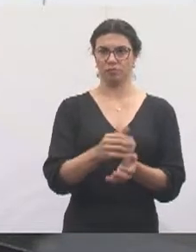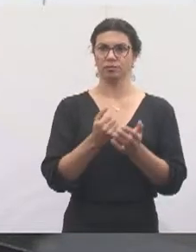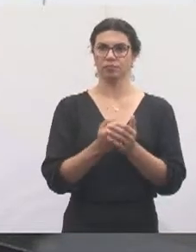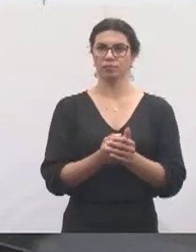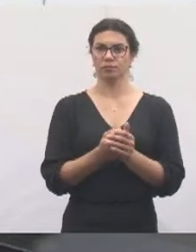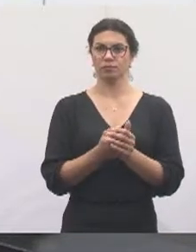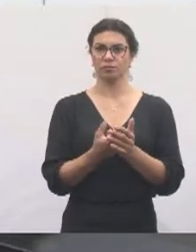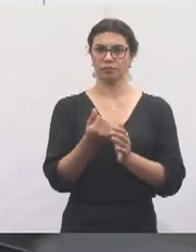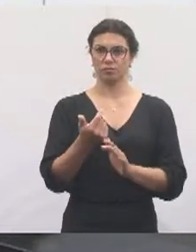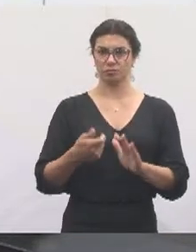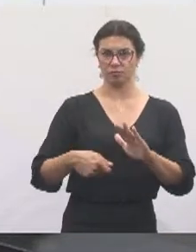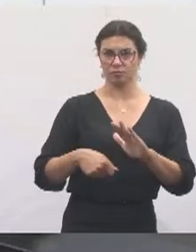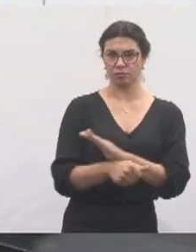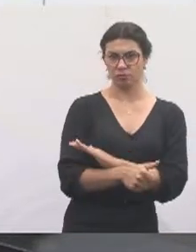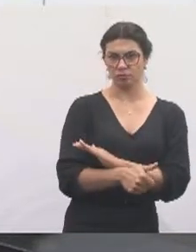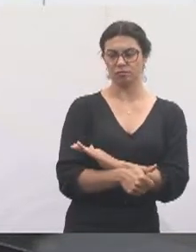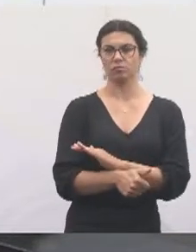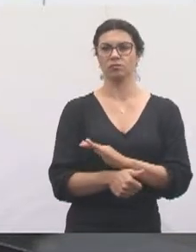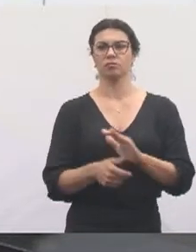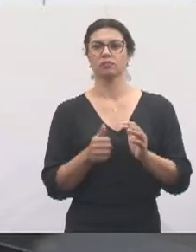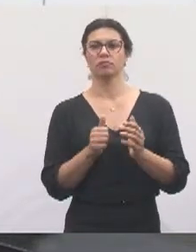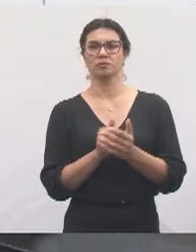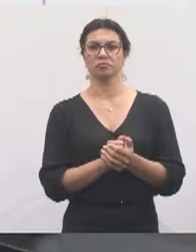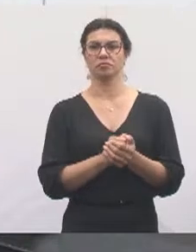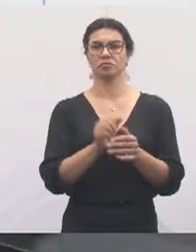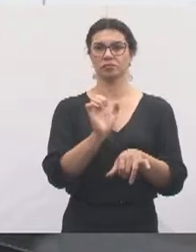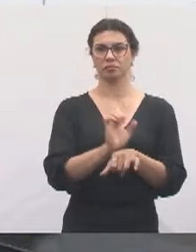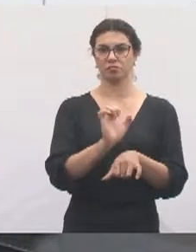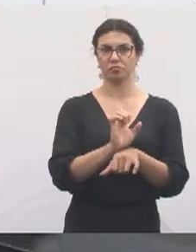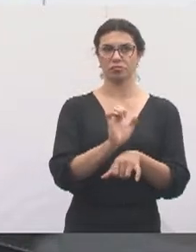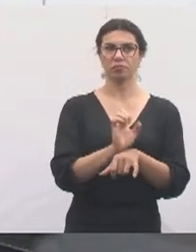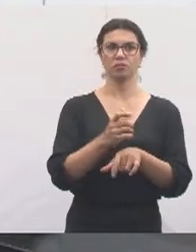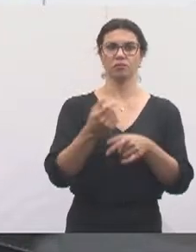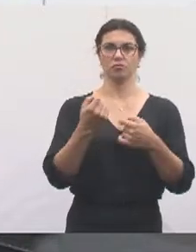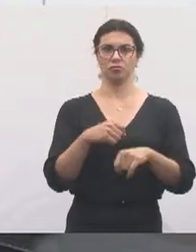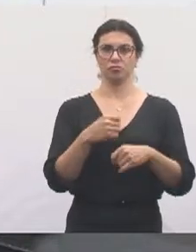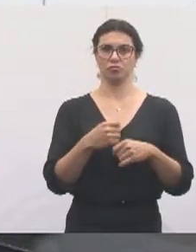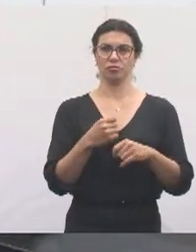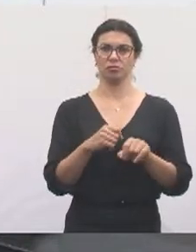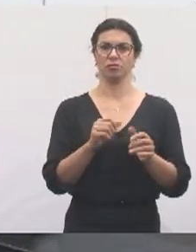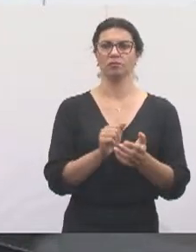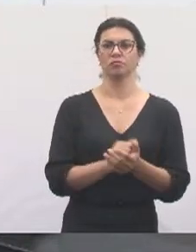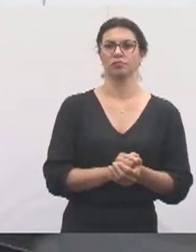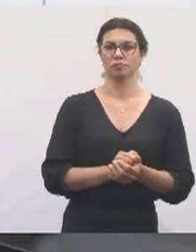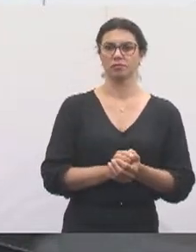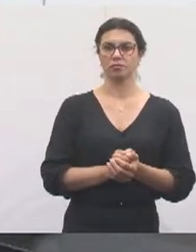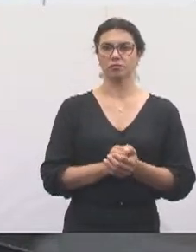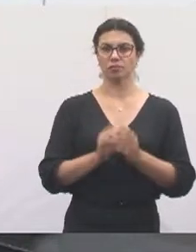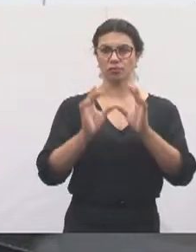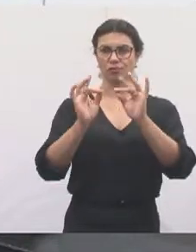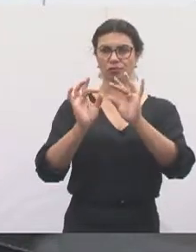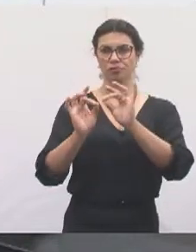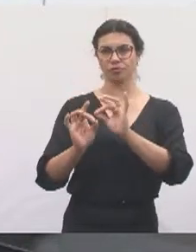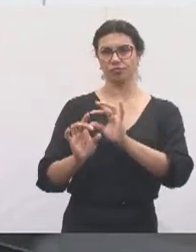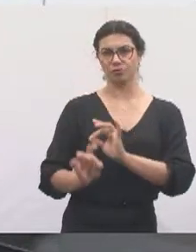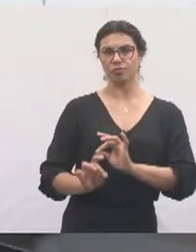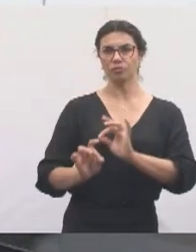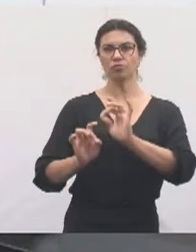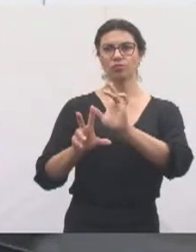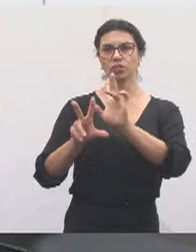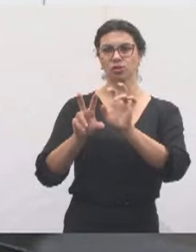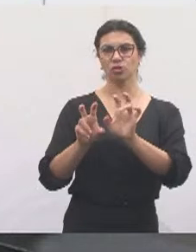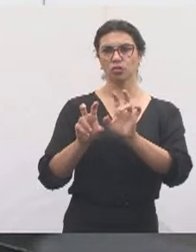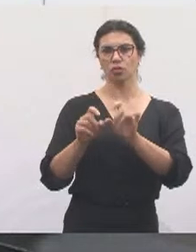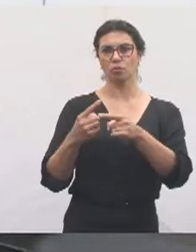investimento de procedimento médico prestação do estado para atendimento das demandas hospitalar ambulatório devido a